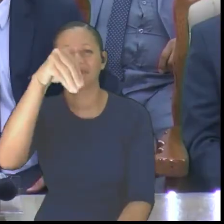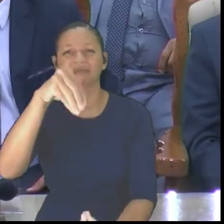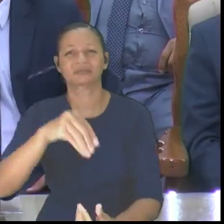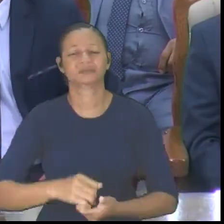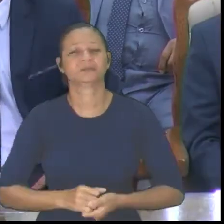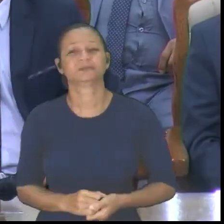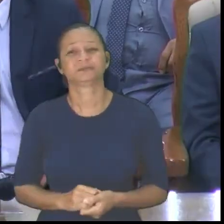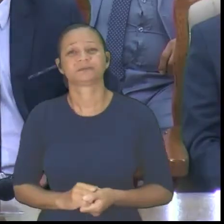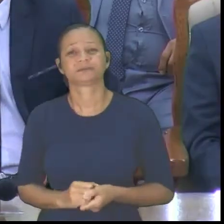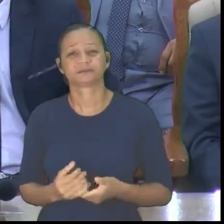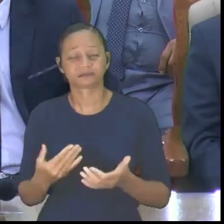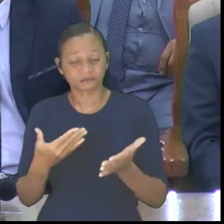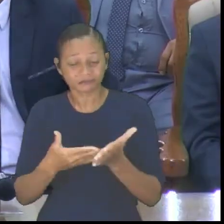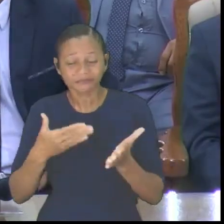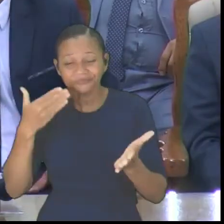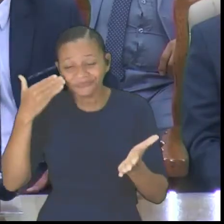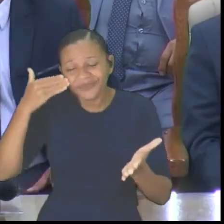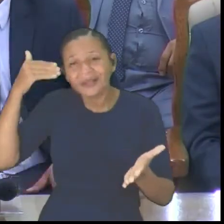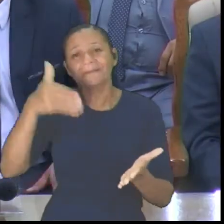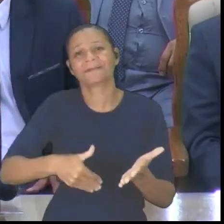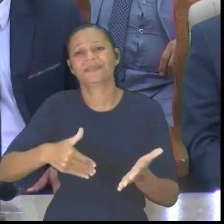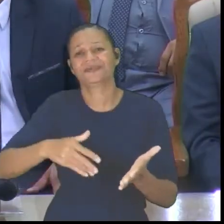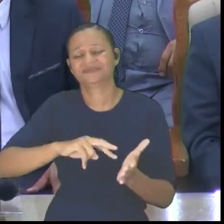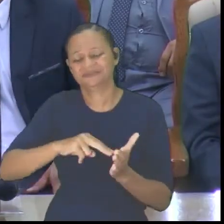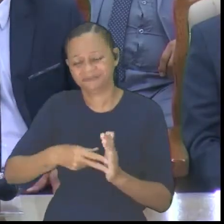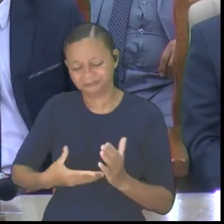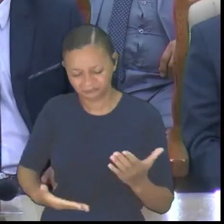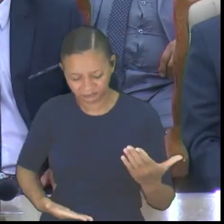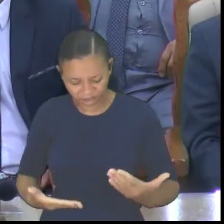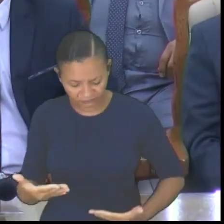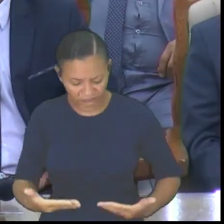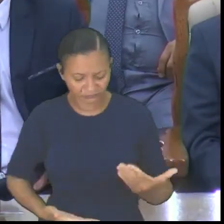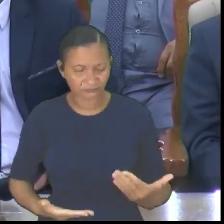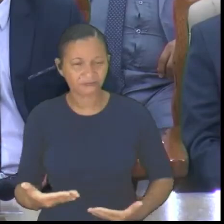Isso aqui é a prova do serviço.